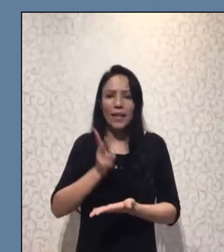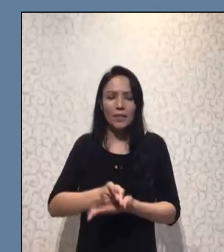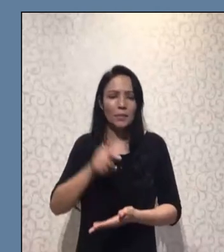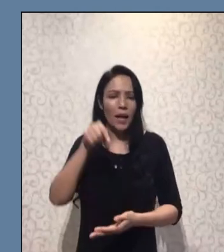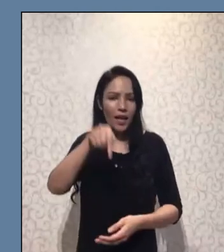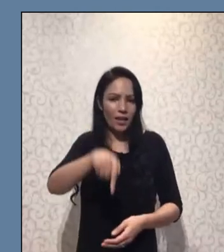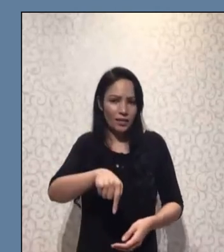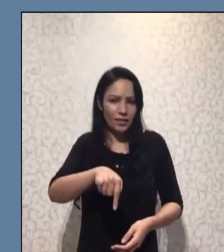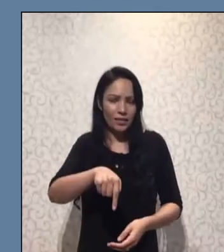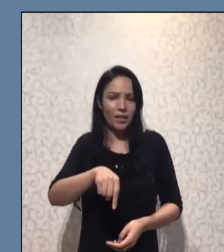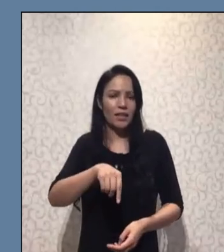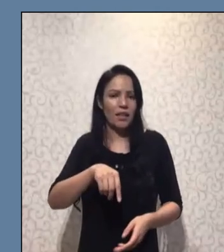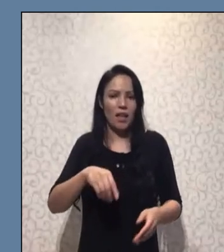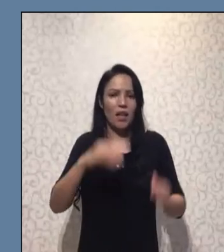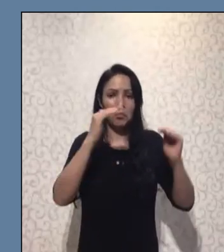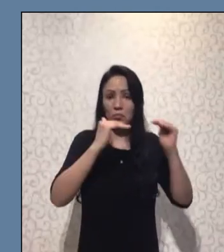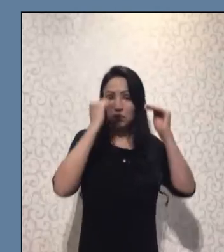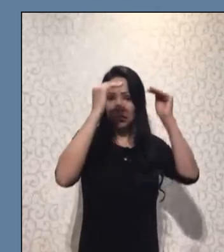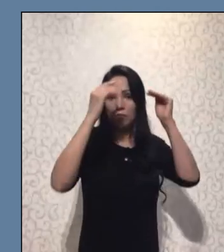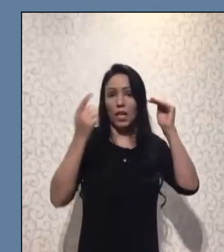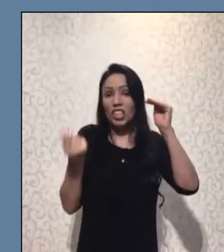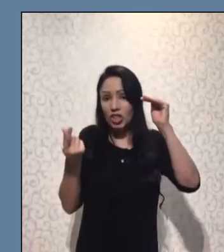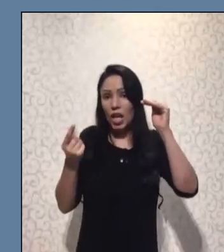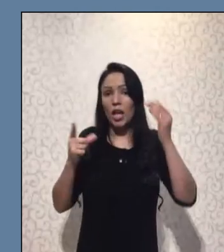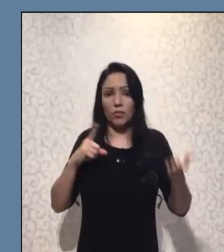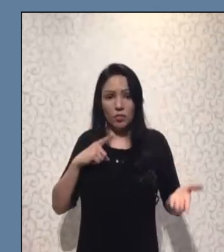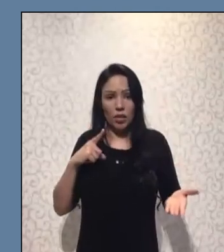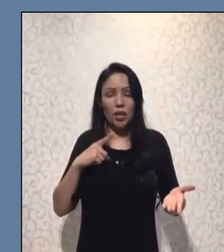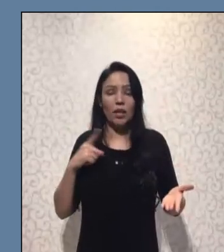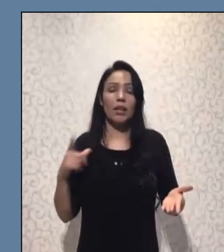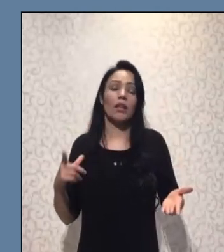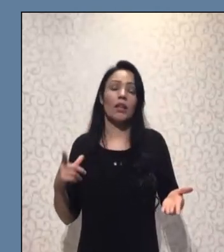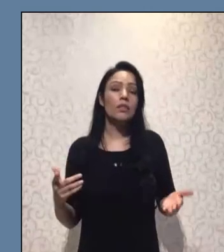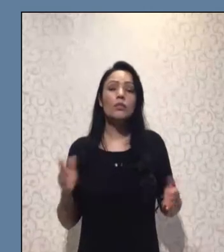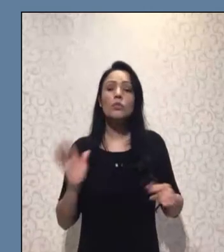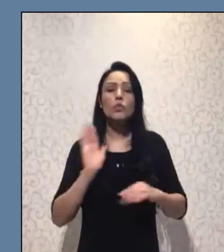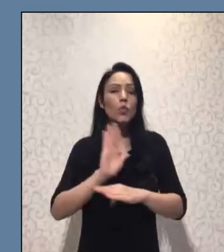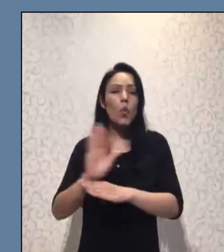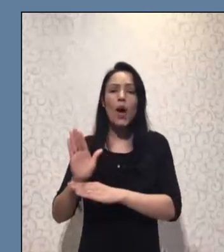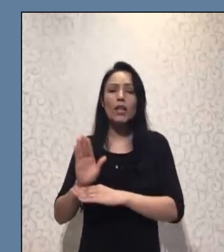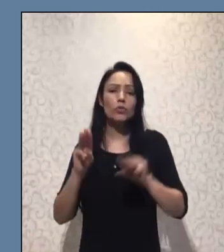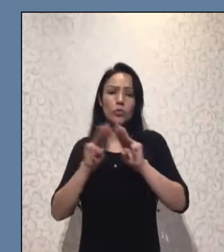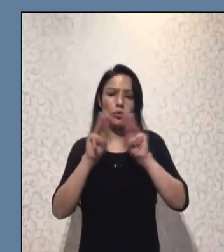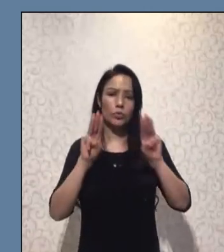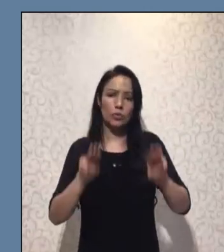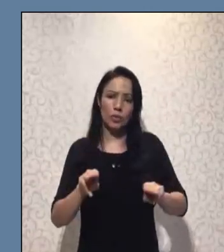geral, claro que tem suas exceções, tem